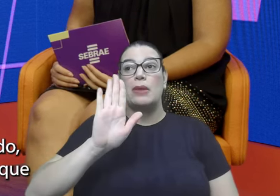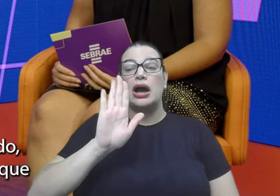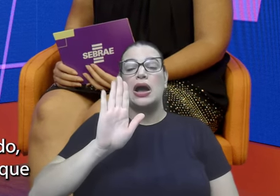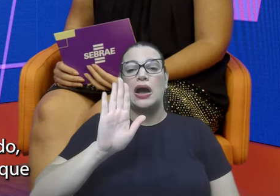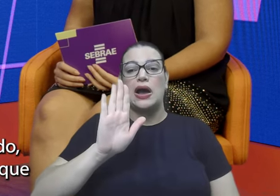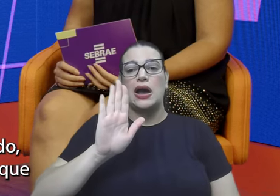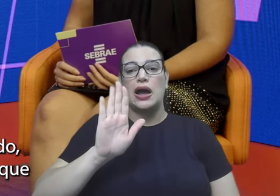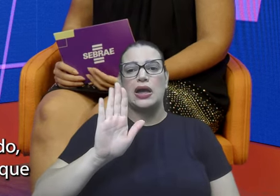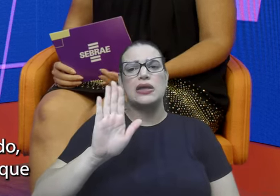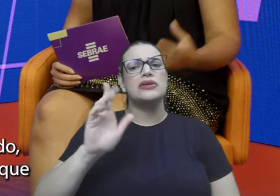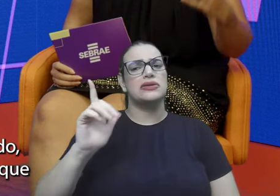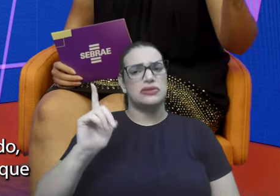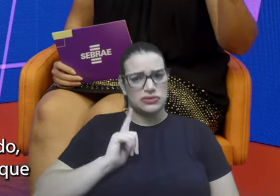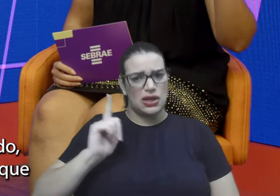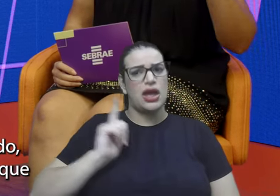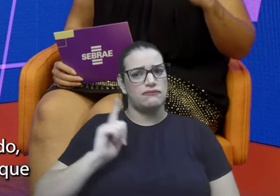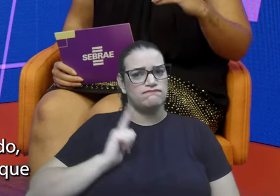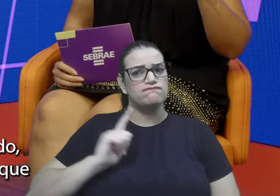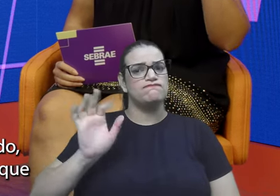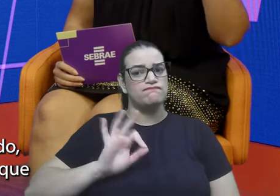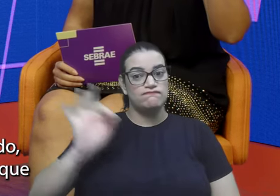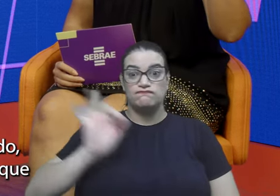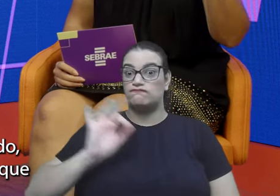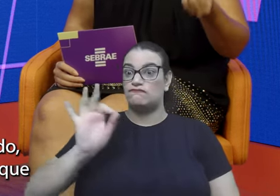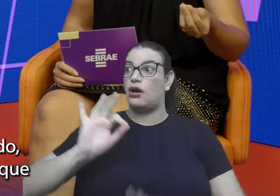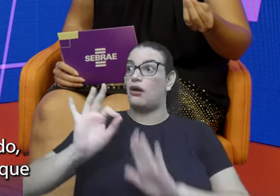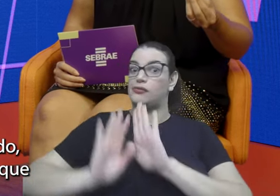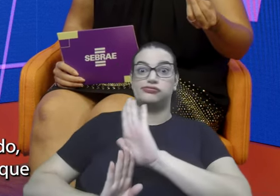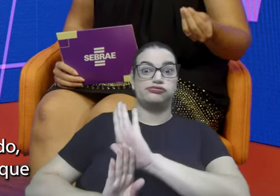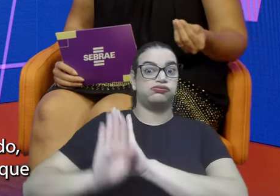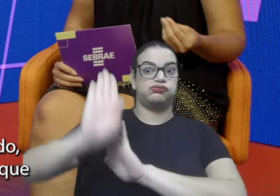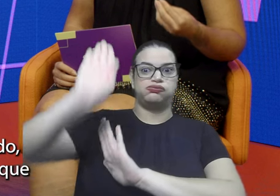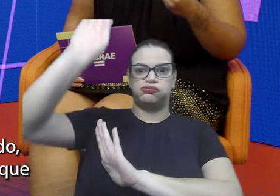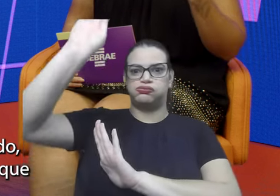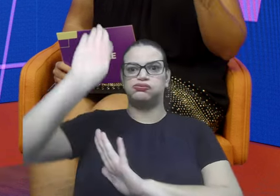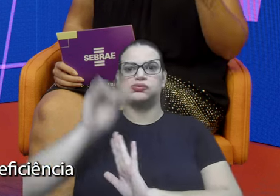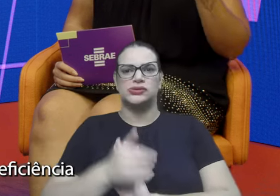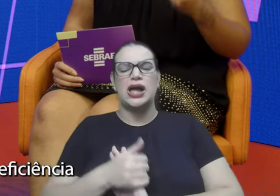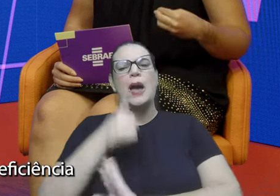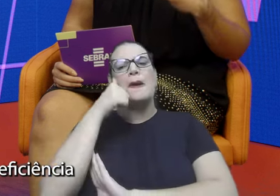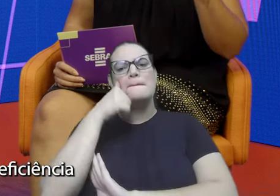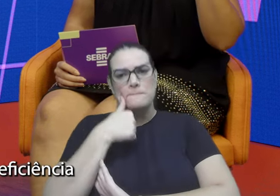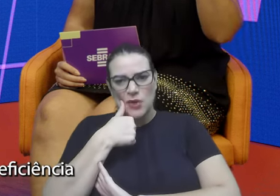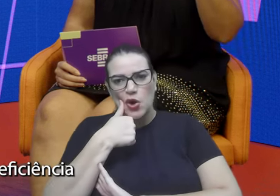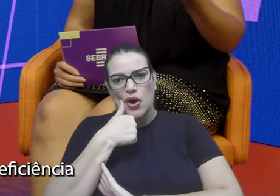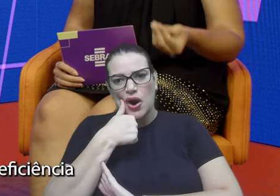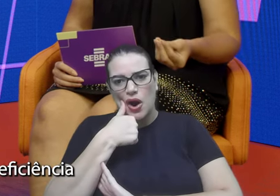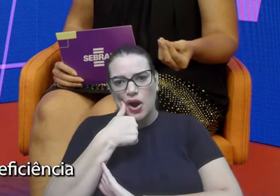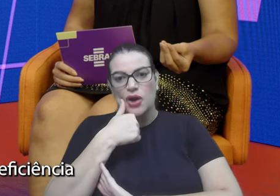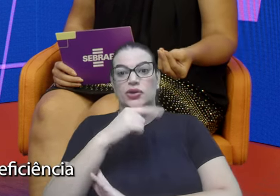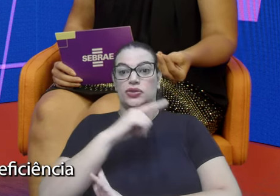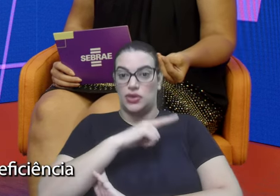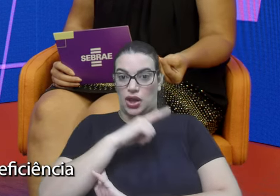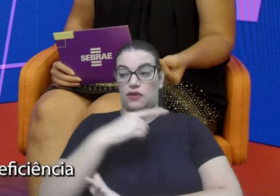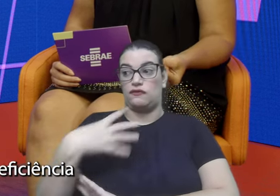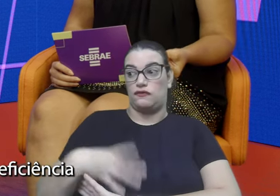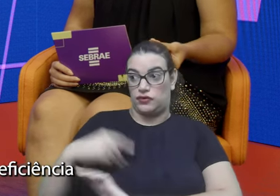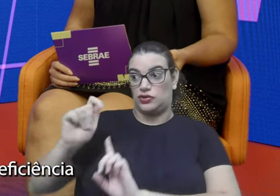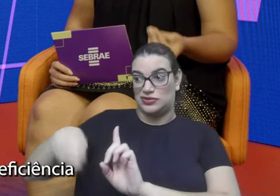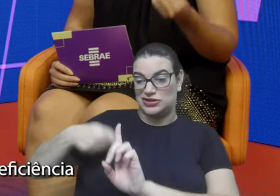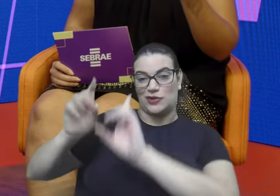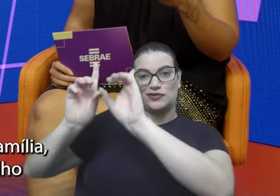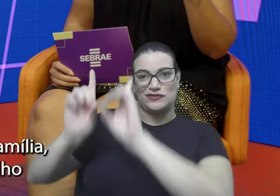pro estudo mas é é um dado altíssimo de que mulheres que têm um filho com